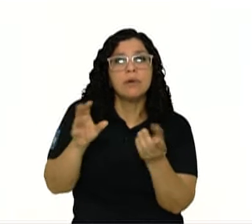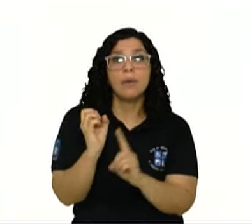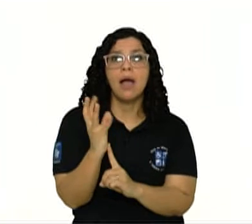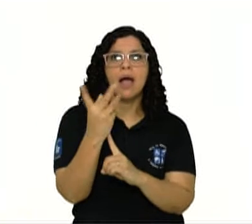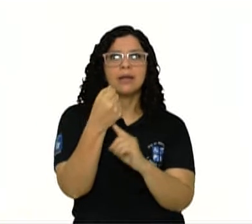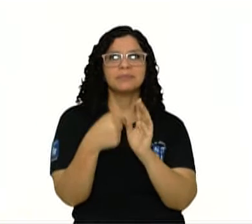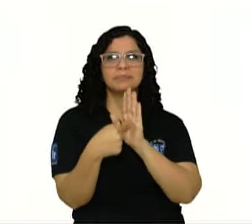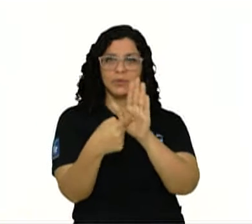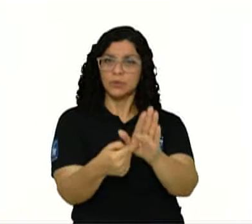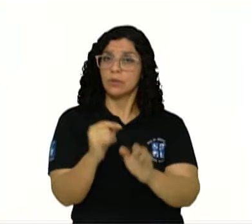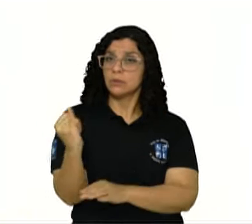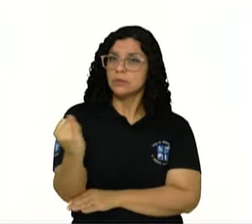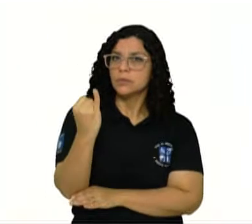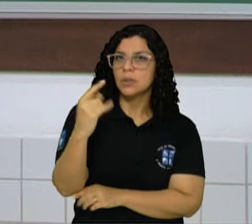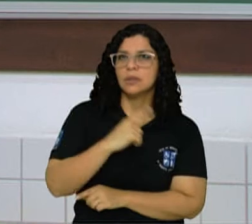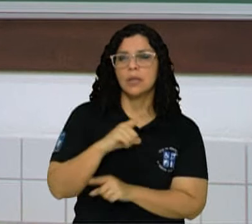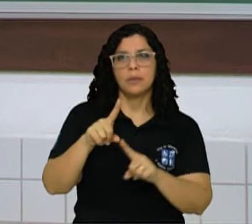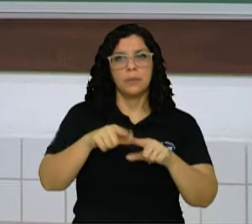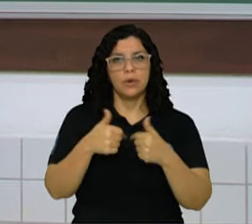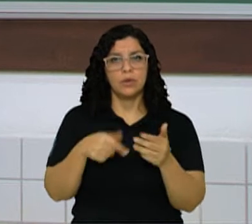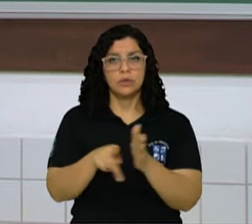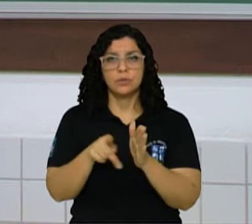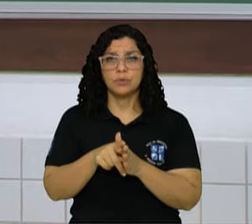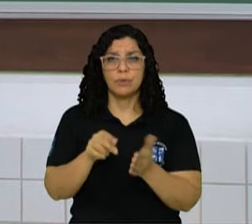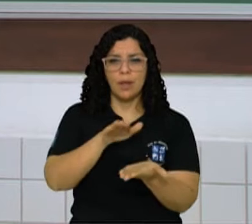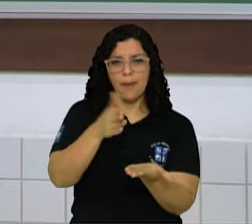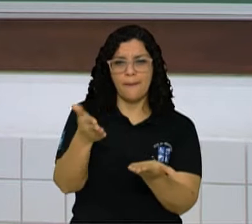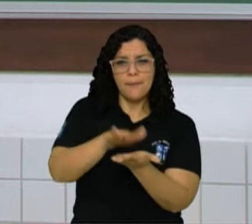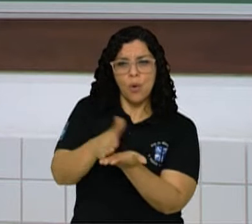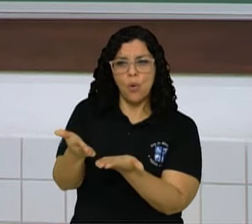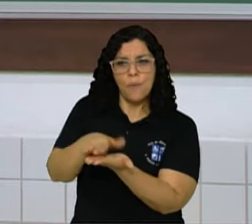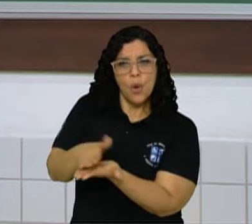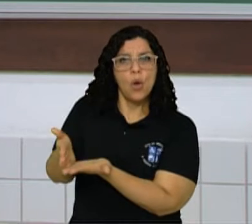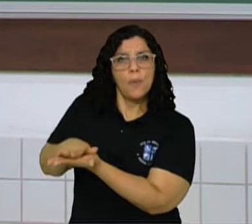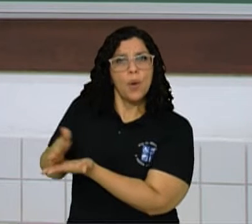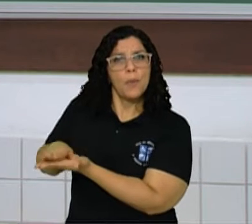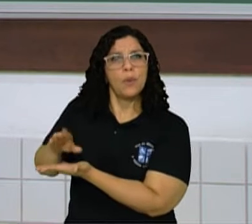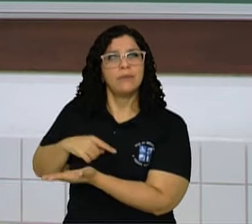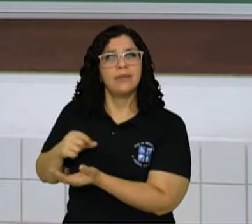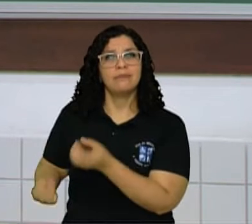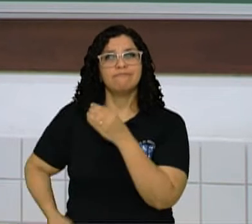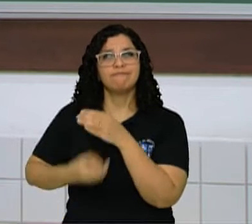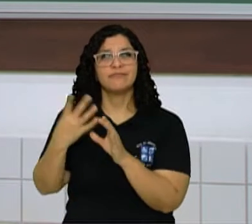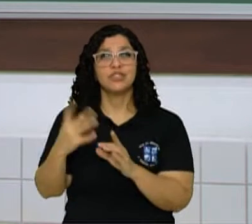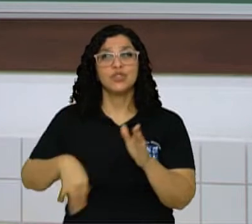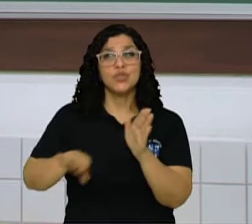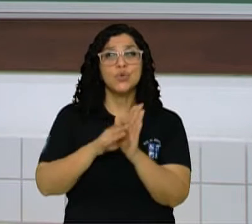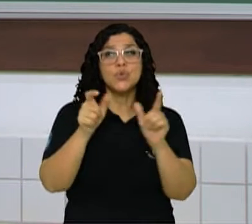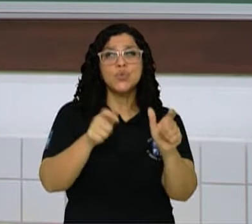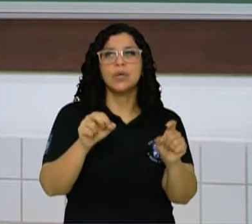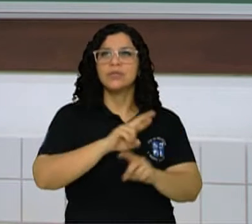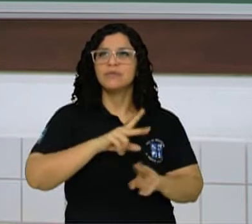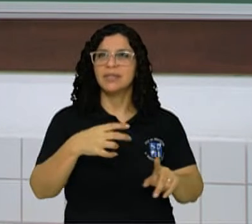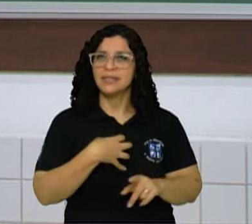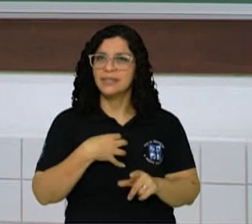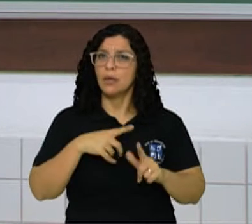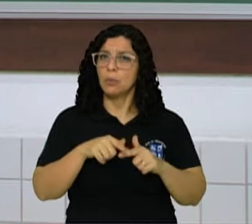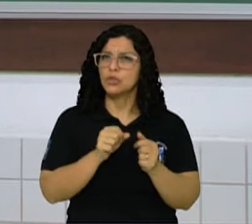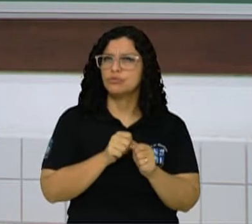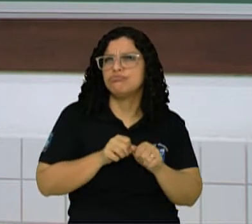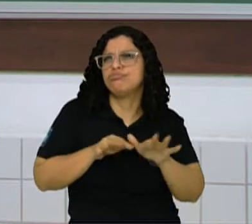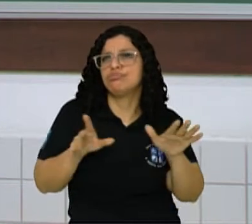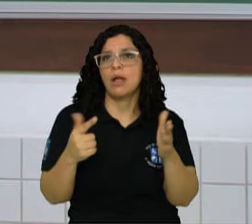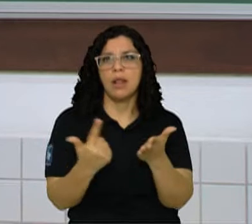arte. Então ela foi muito importante. Por causa dessa reprodução, a arte ela conseguiu alcançar lugares diferentes, né? Para que dentro